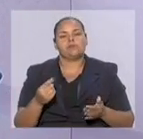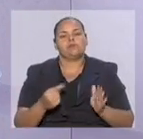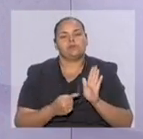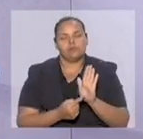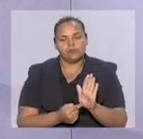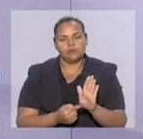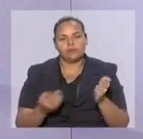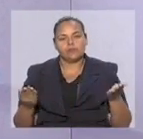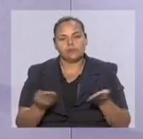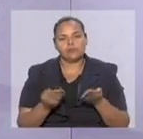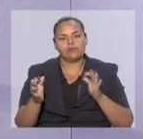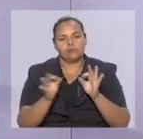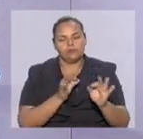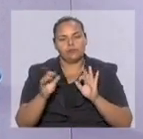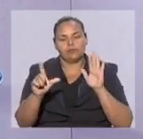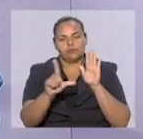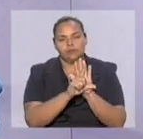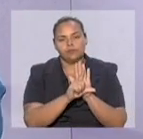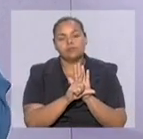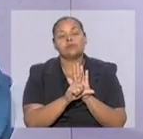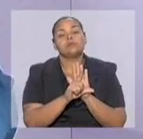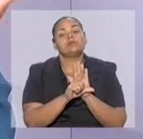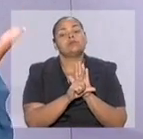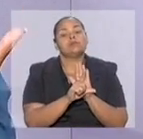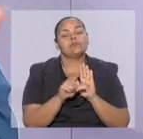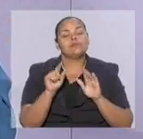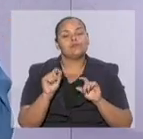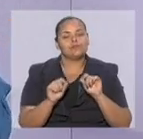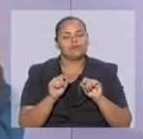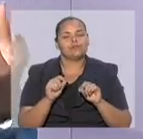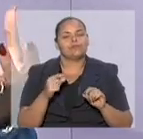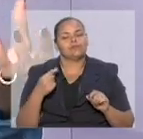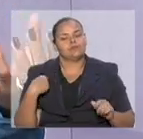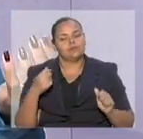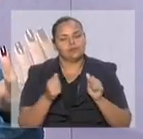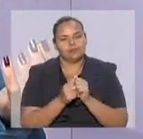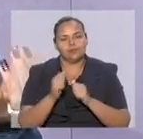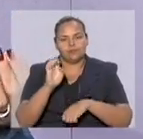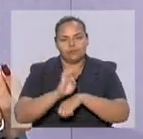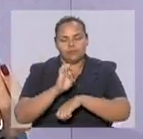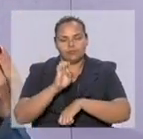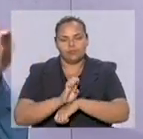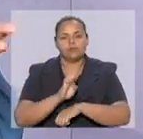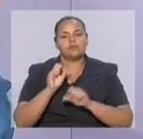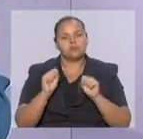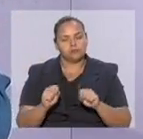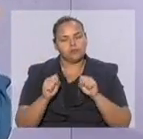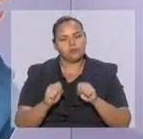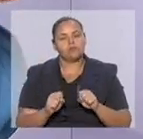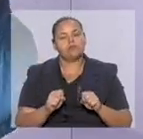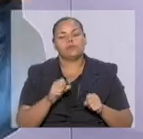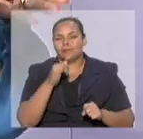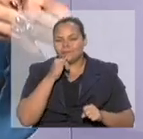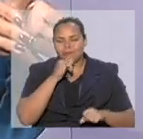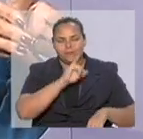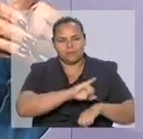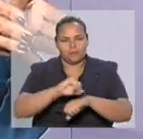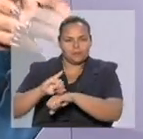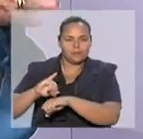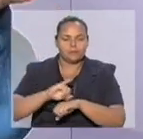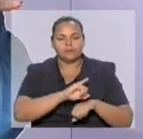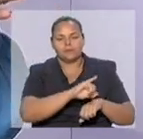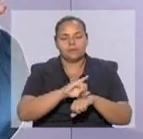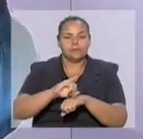nós apresentamos hoje um projeto de lei que, em articulação com o Estado também, você possa criar